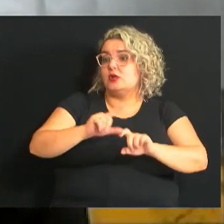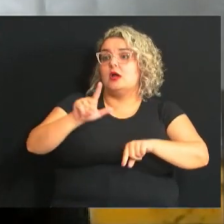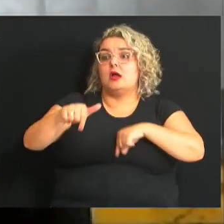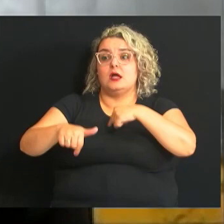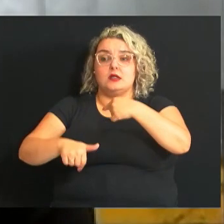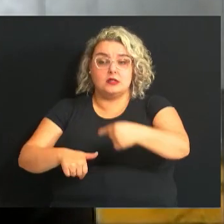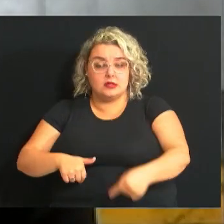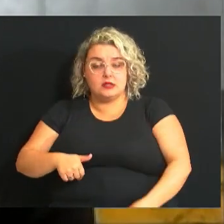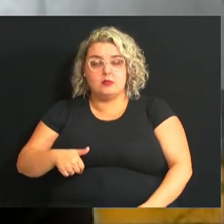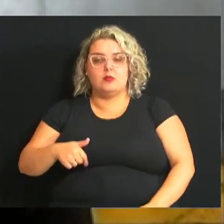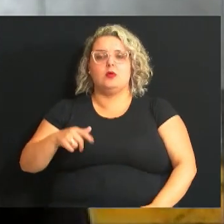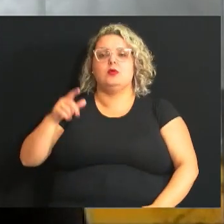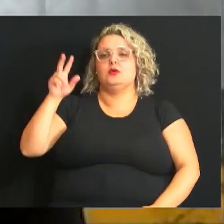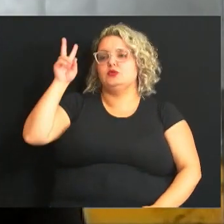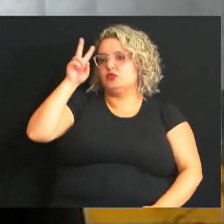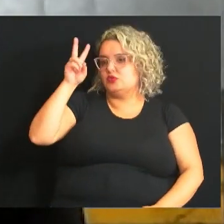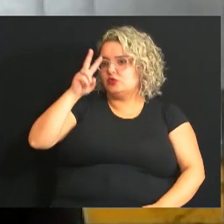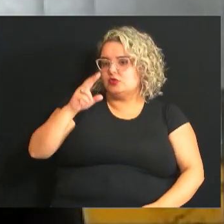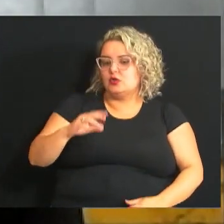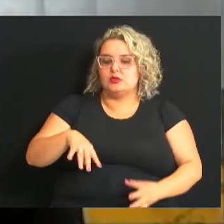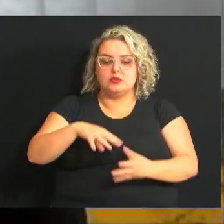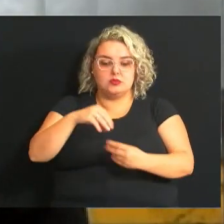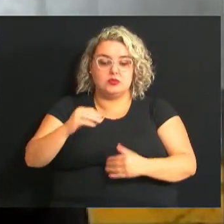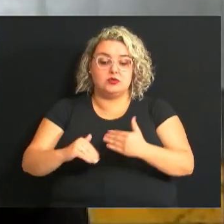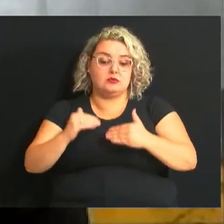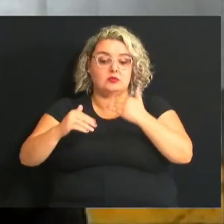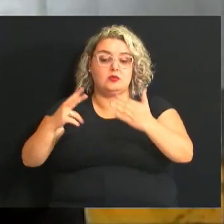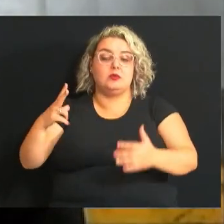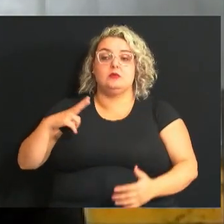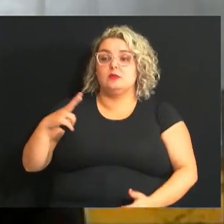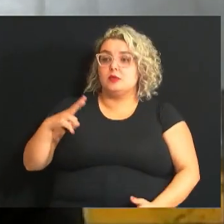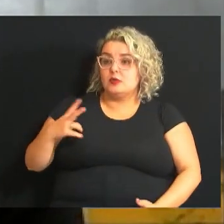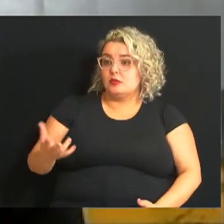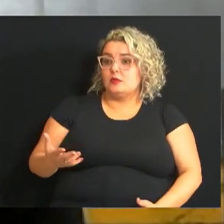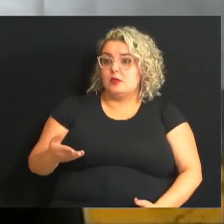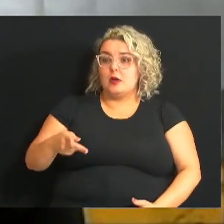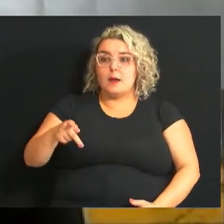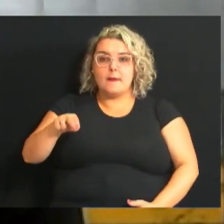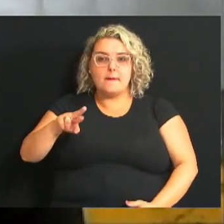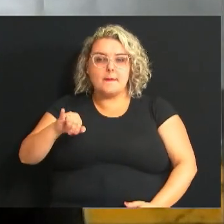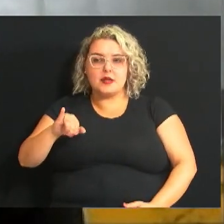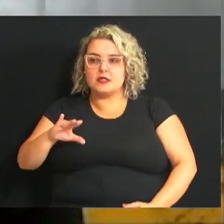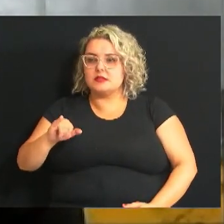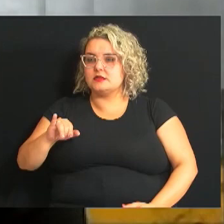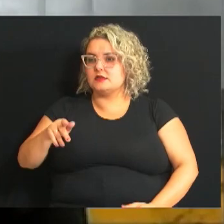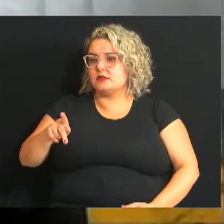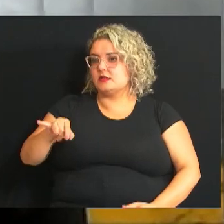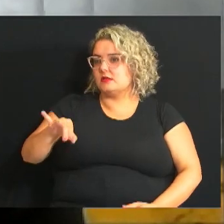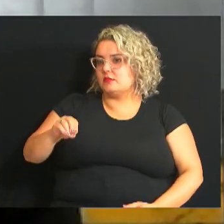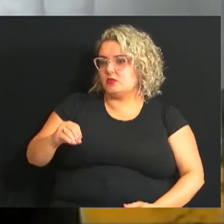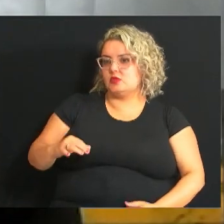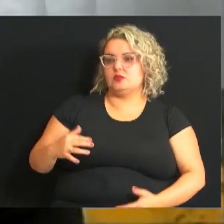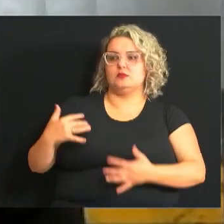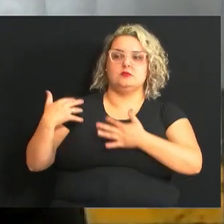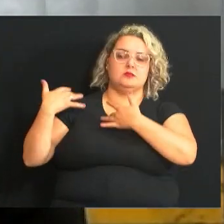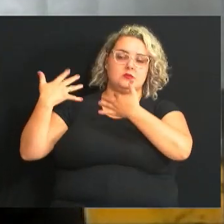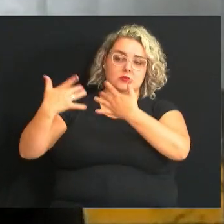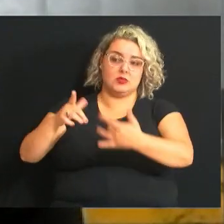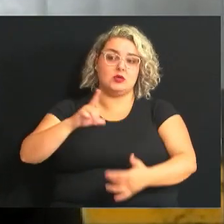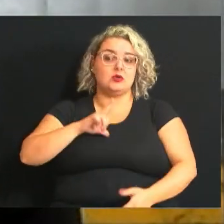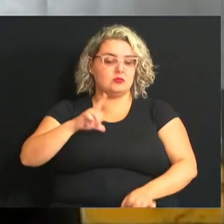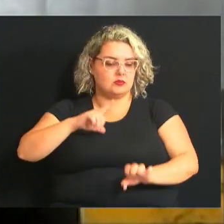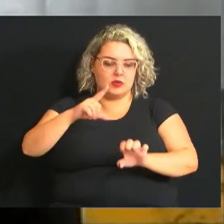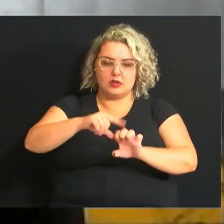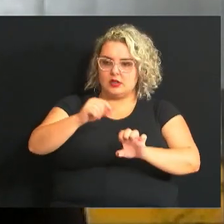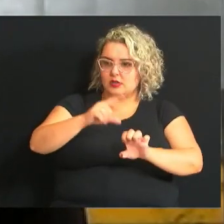de desenvolvimento pessoal, princípios que de toda a bagagem que eu tenho no empreendedorismo, de todos